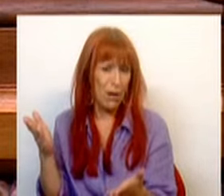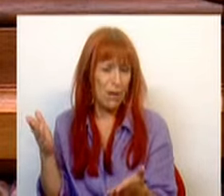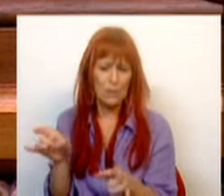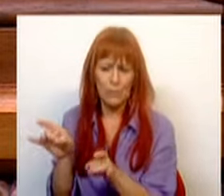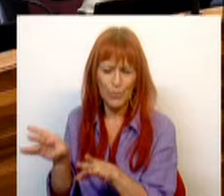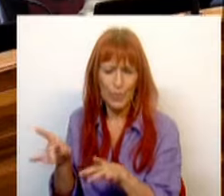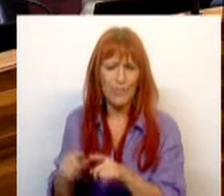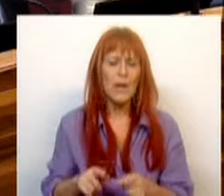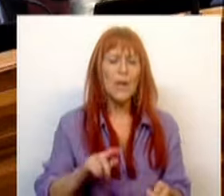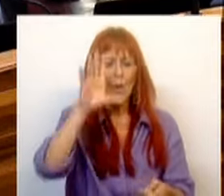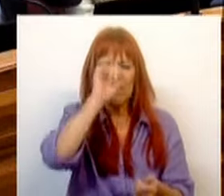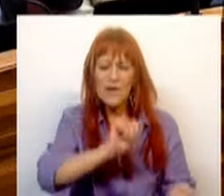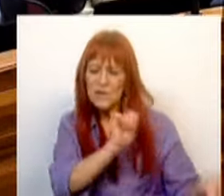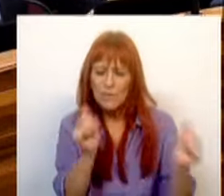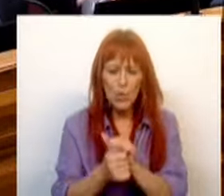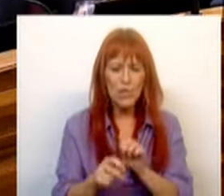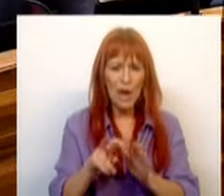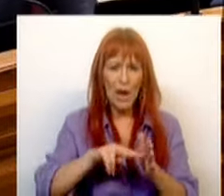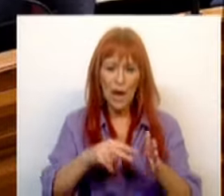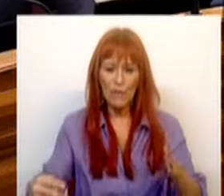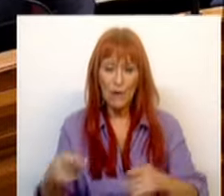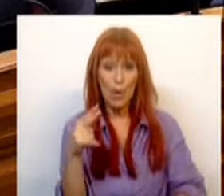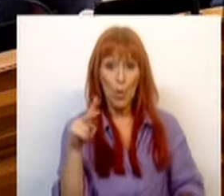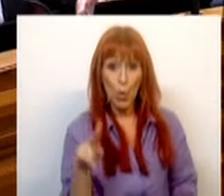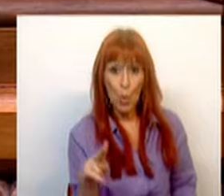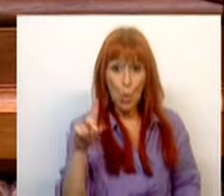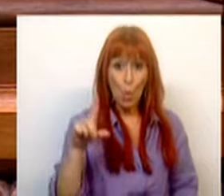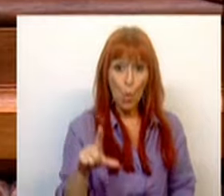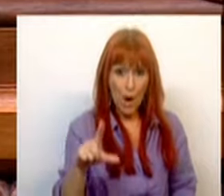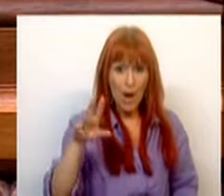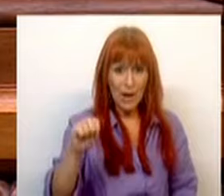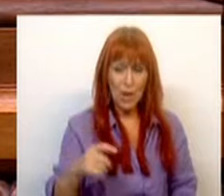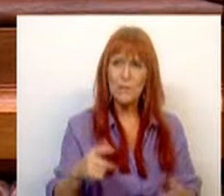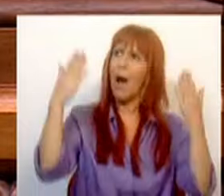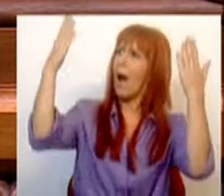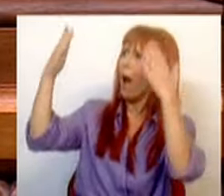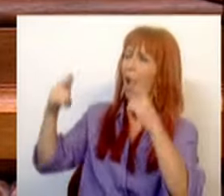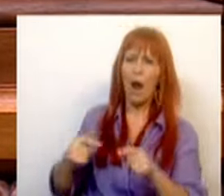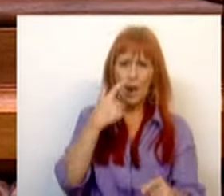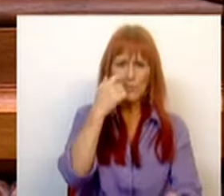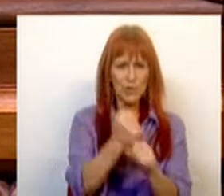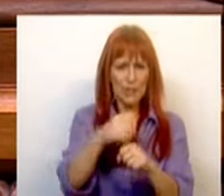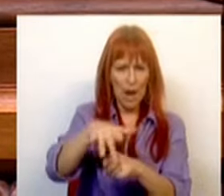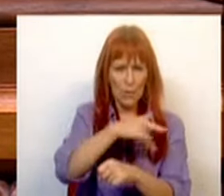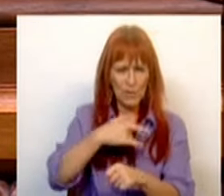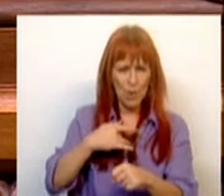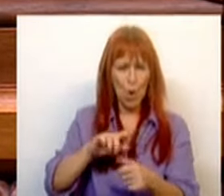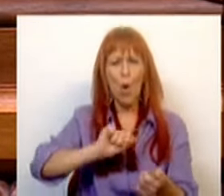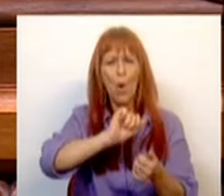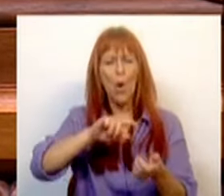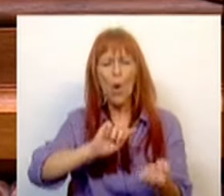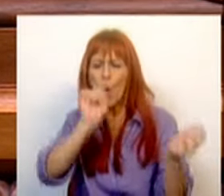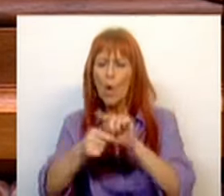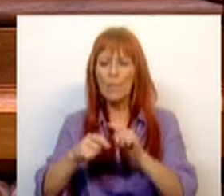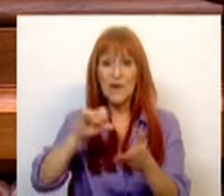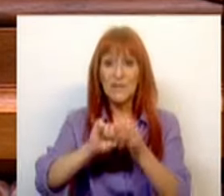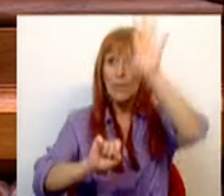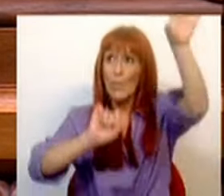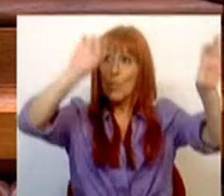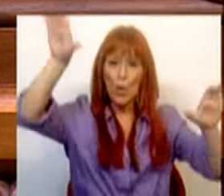o Governo reverter a reforma das ULS, elogiada pela maioria dos atores de saúde? Ou vai reverter a descentralização de competências